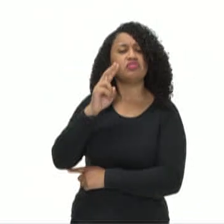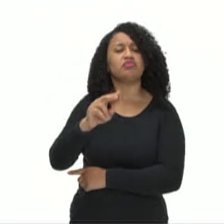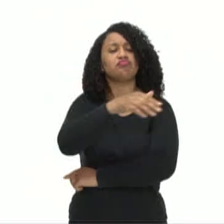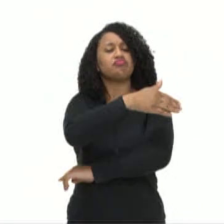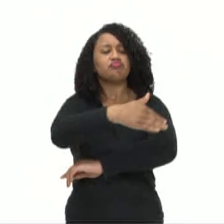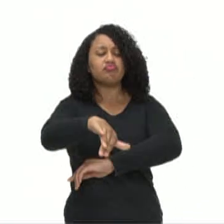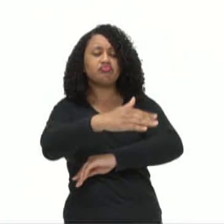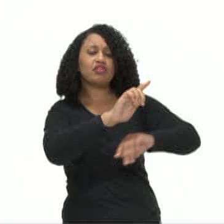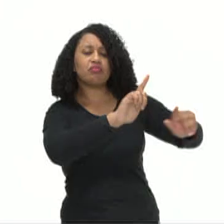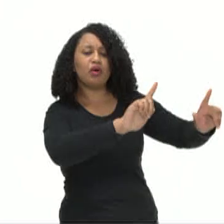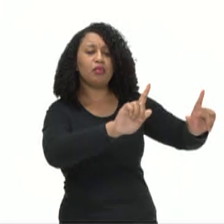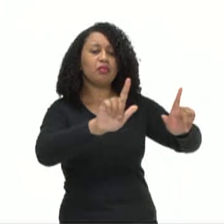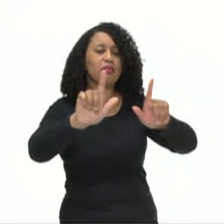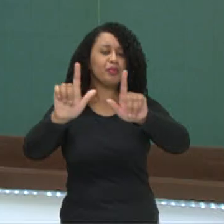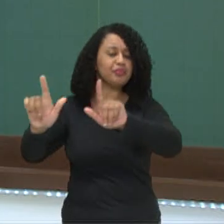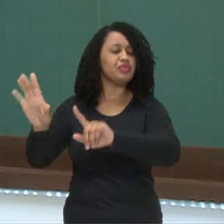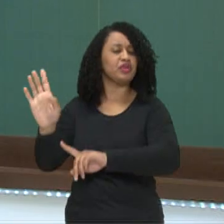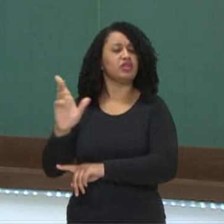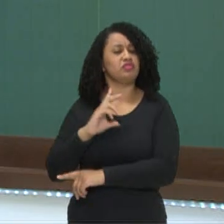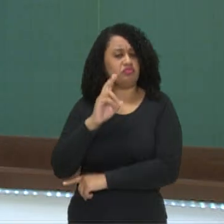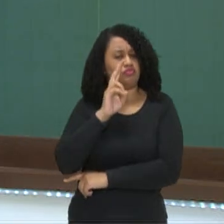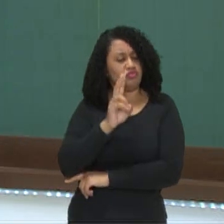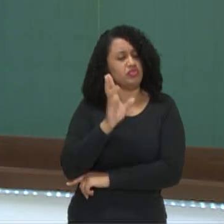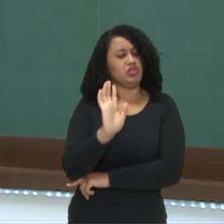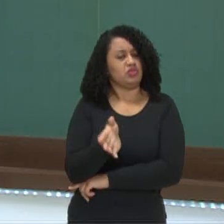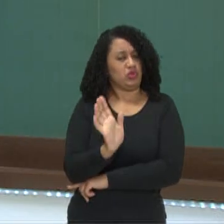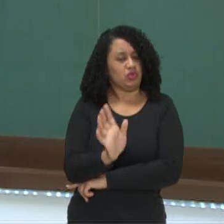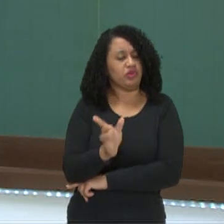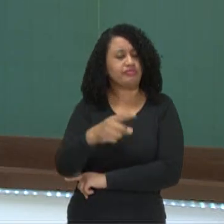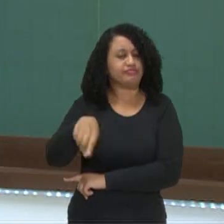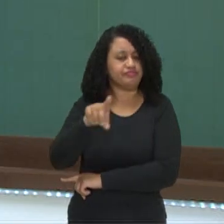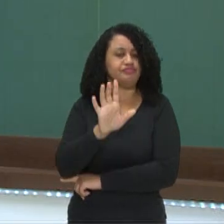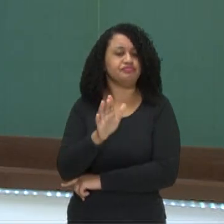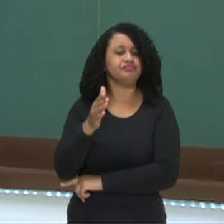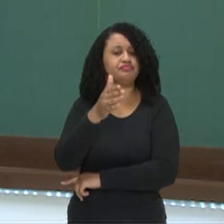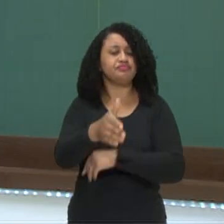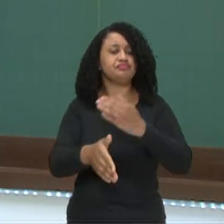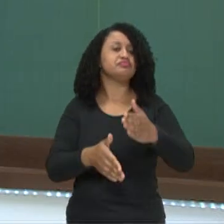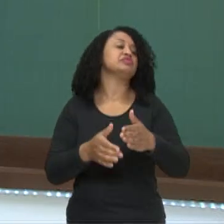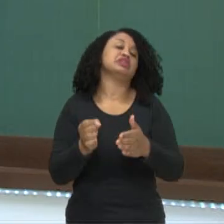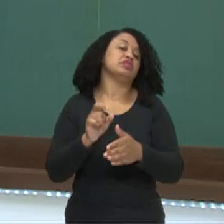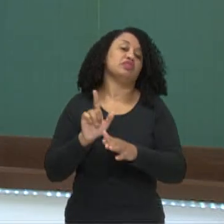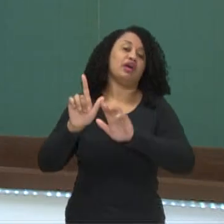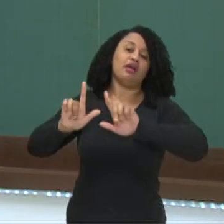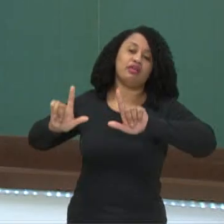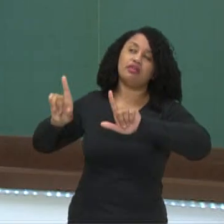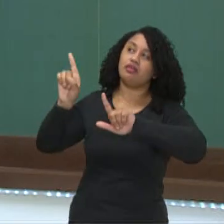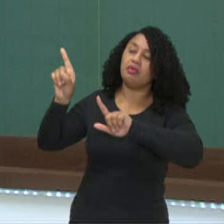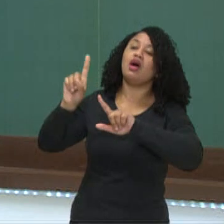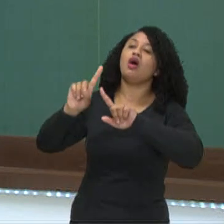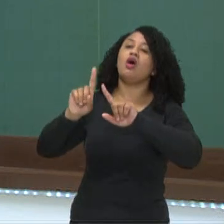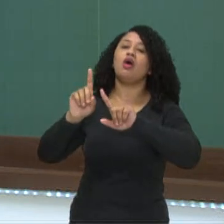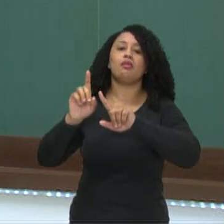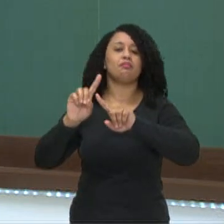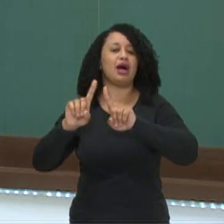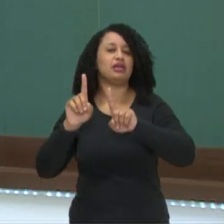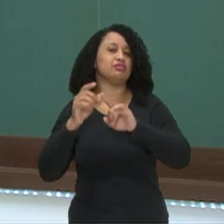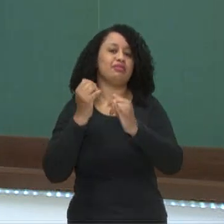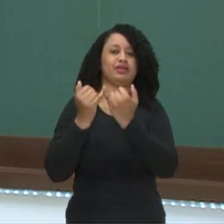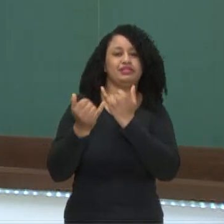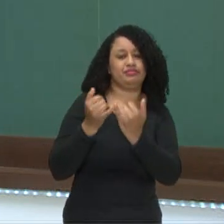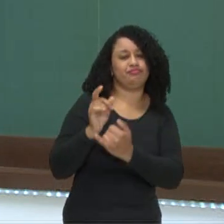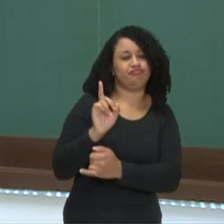reconhecido ela de vários locais onde você passou, em várias ruas. Se não foi essa, foi uma semelhante, uma parecida com